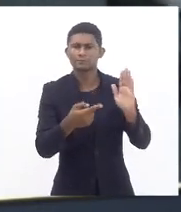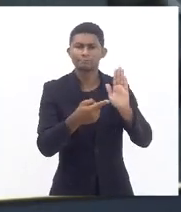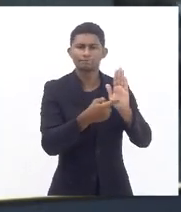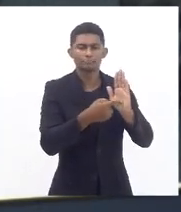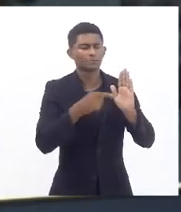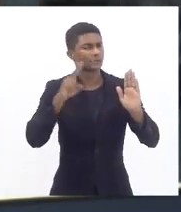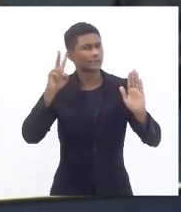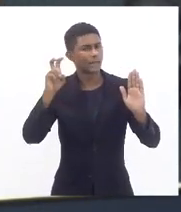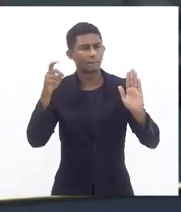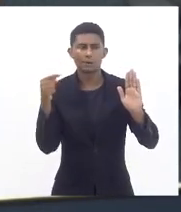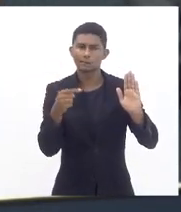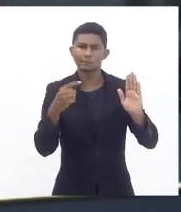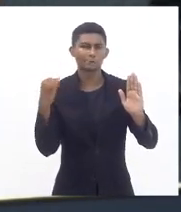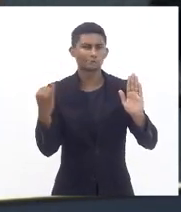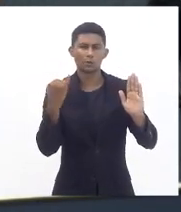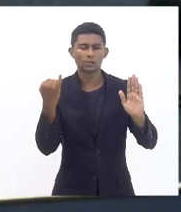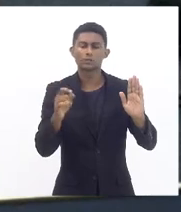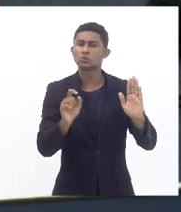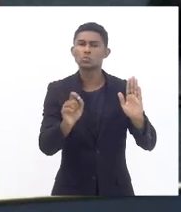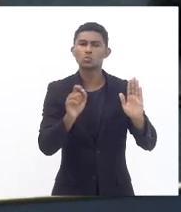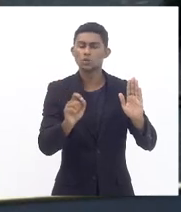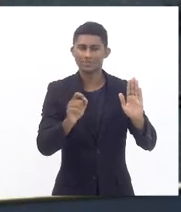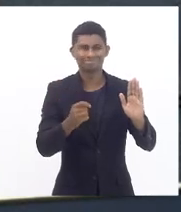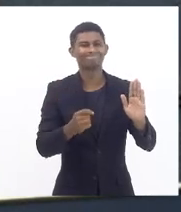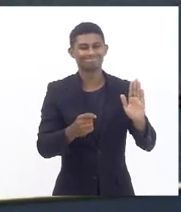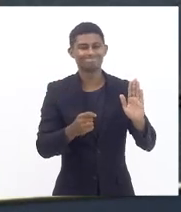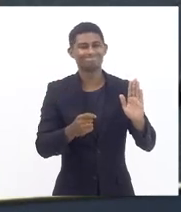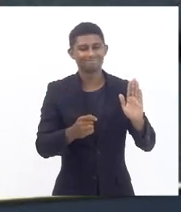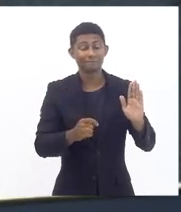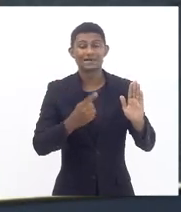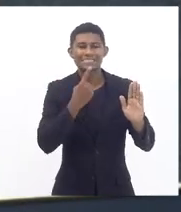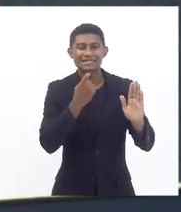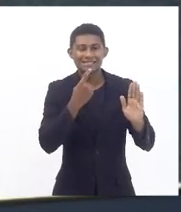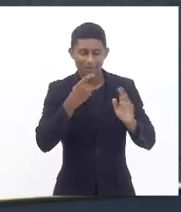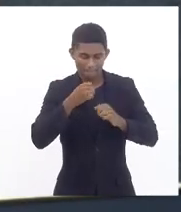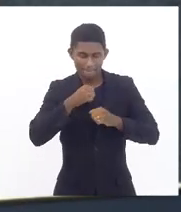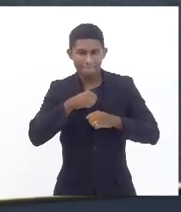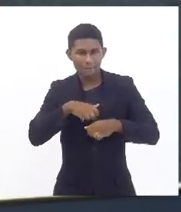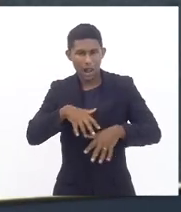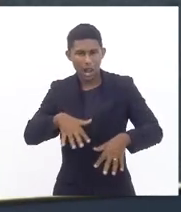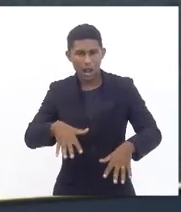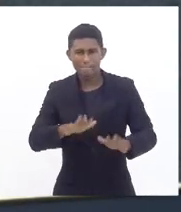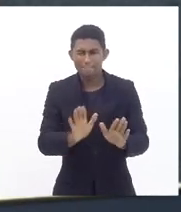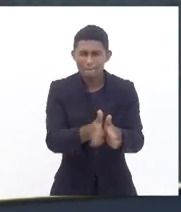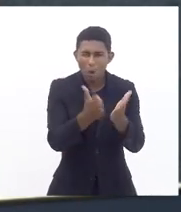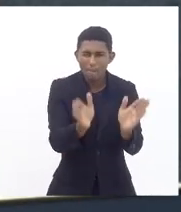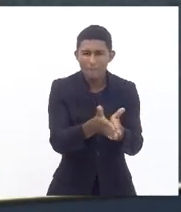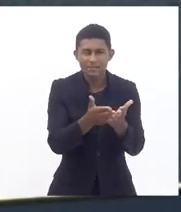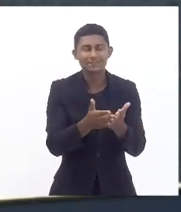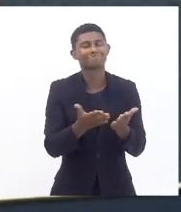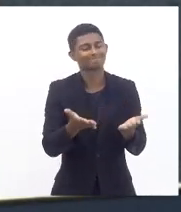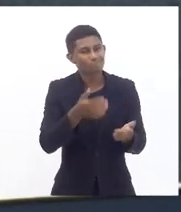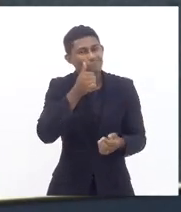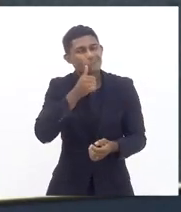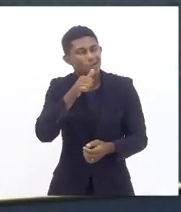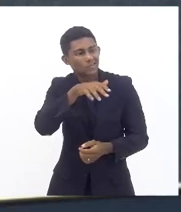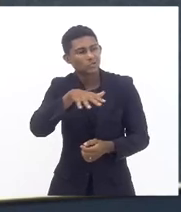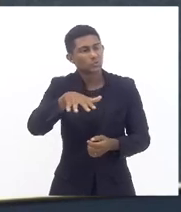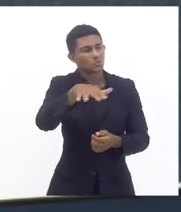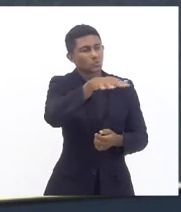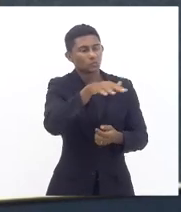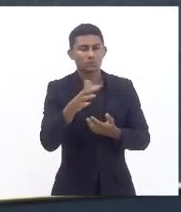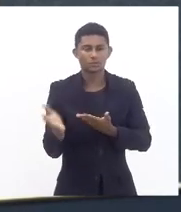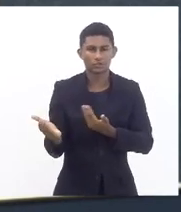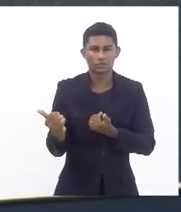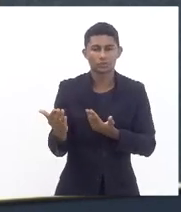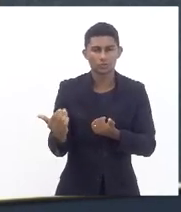pobreza menstrual é algo presente na vida das jovens, das mulheres, e esse cuidado